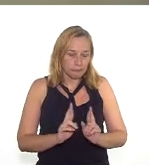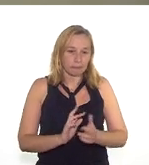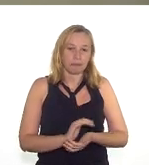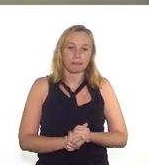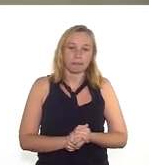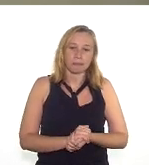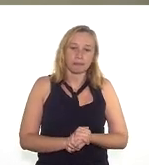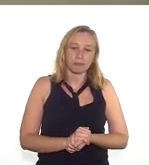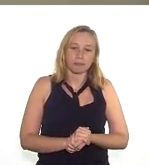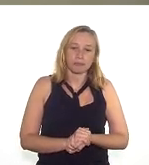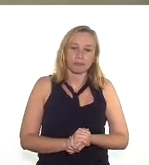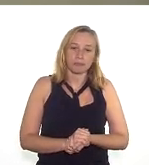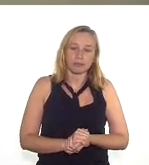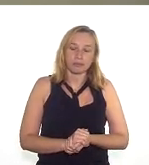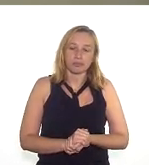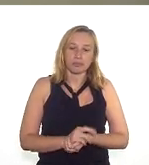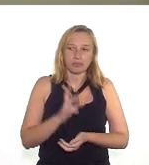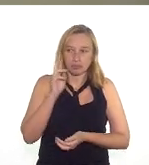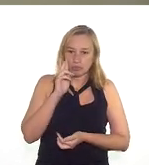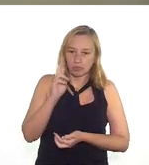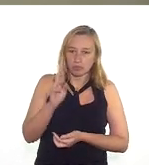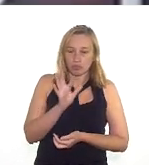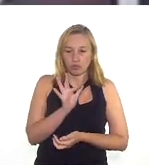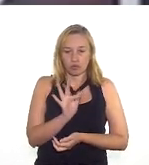preleção do doutor Fortunato.